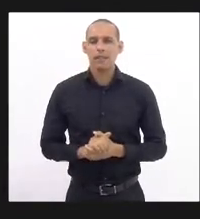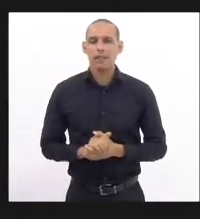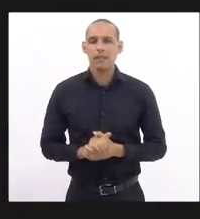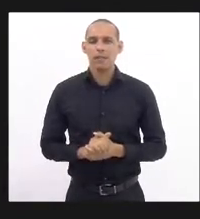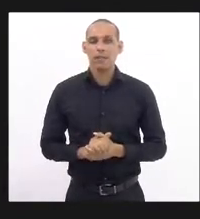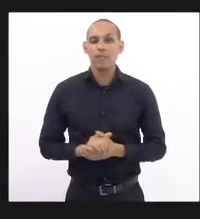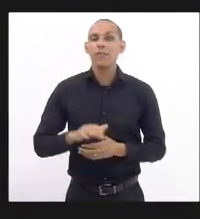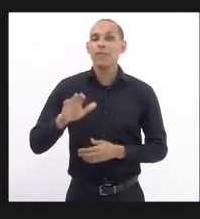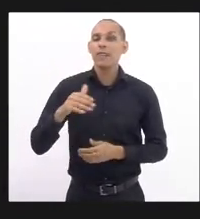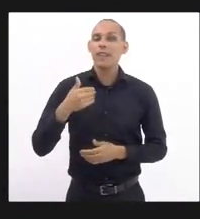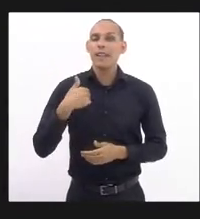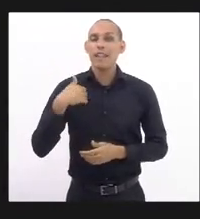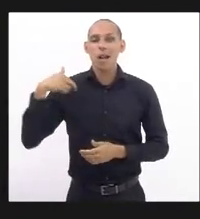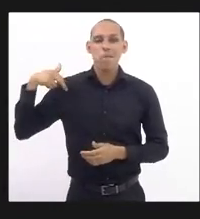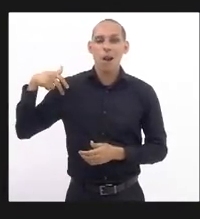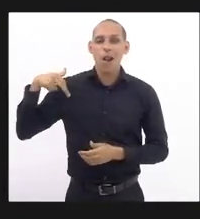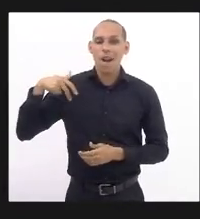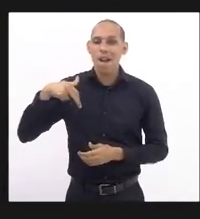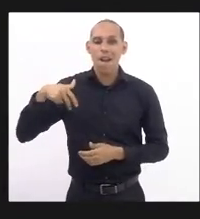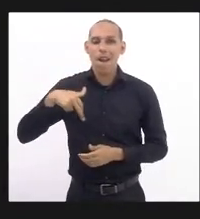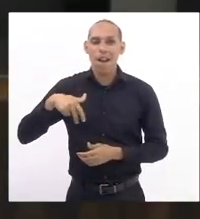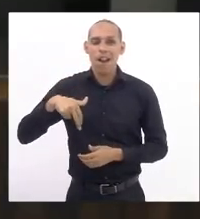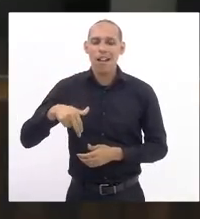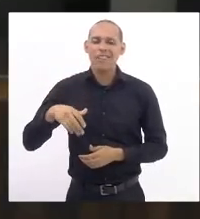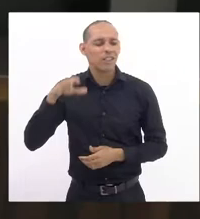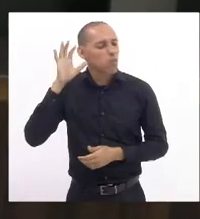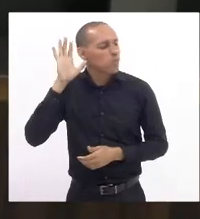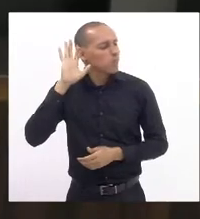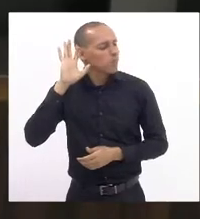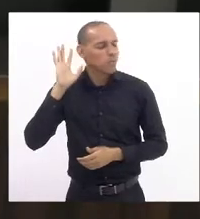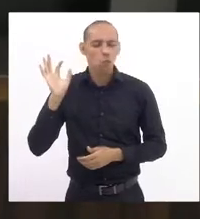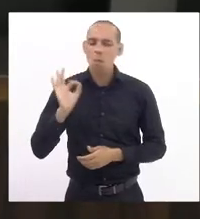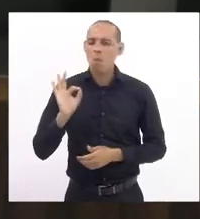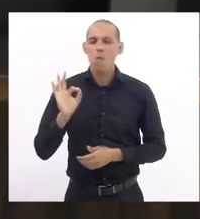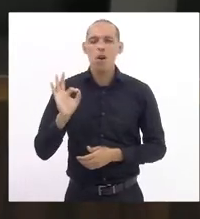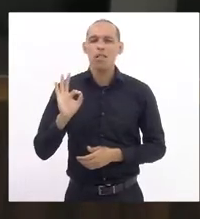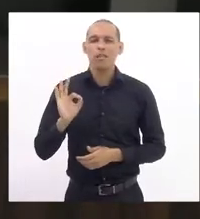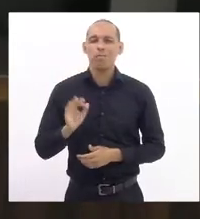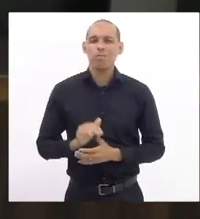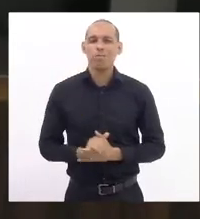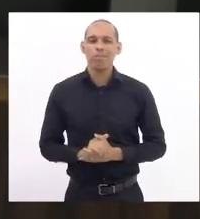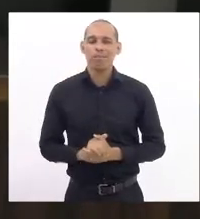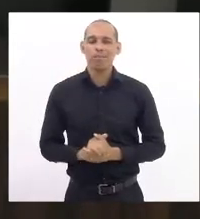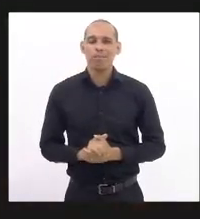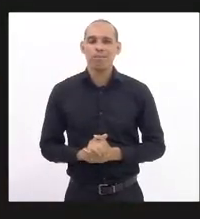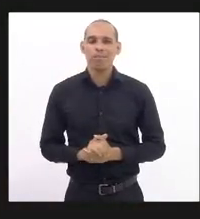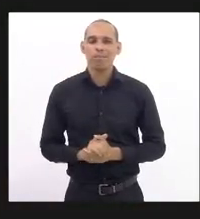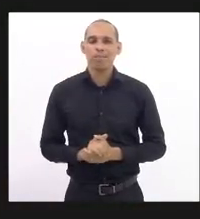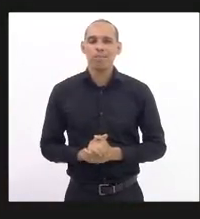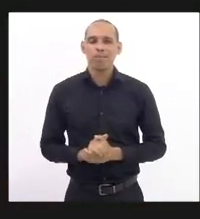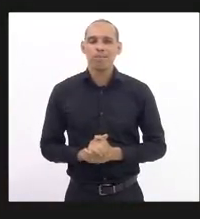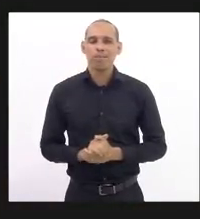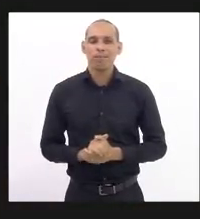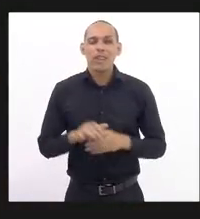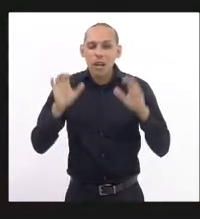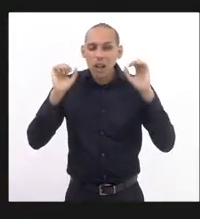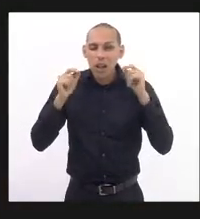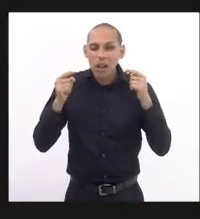Eu estava descendo aqui, eu pequeno cara, estou descendo aqui. Estou ouvindo nada, Marcelo. Está me ouvindo? Estou ouvindo